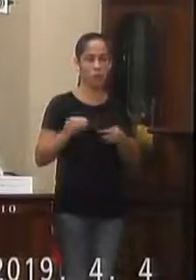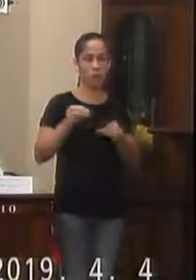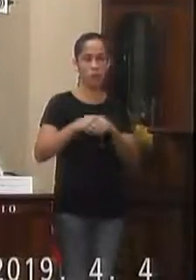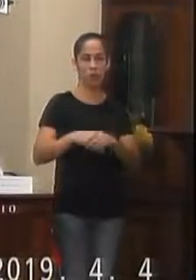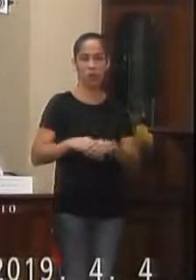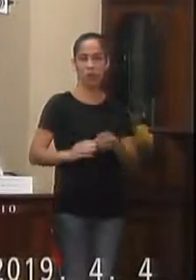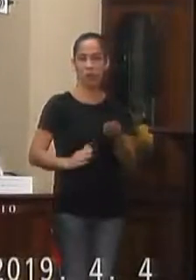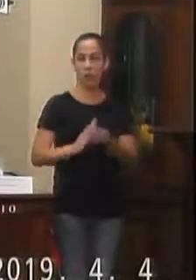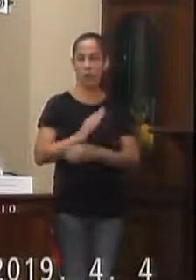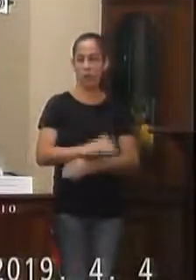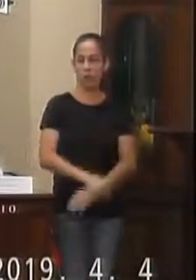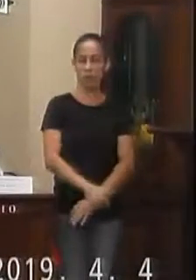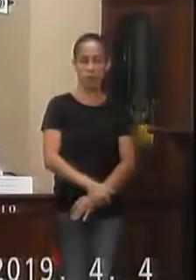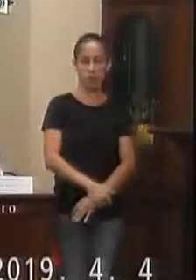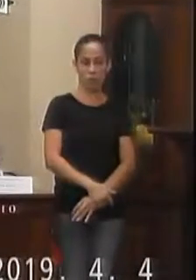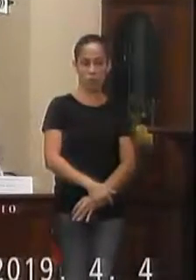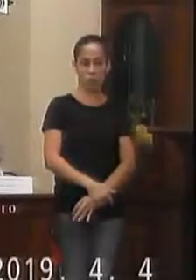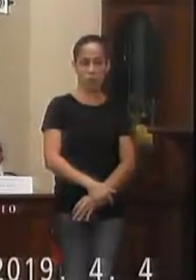votação. Aprovado.